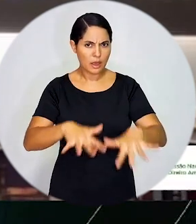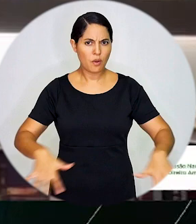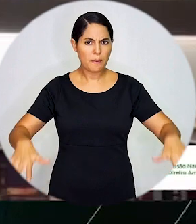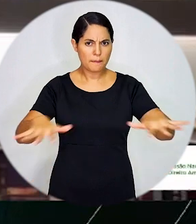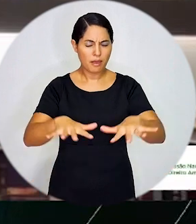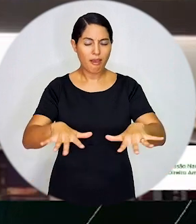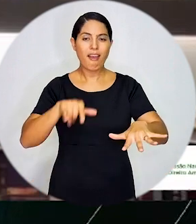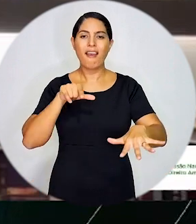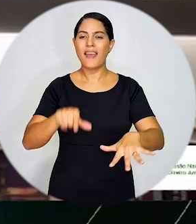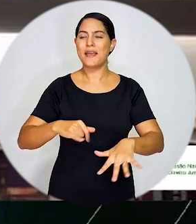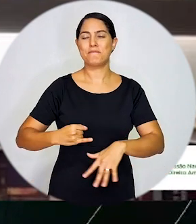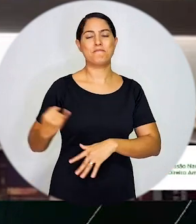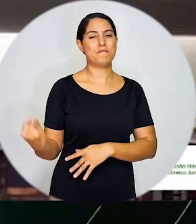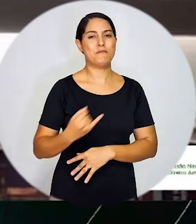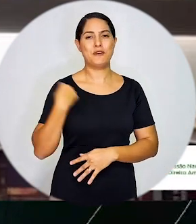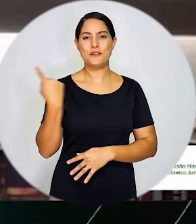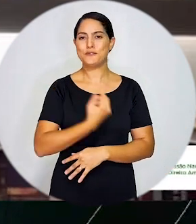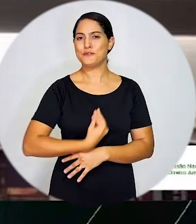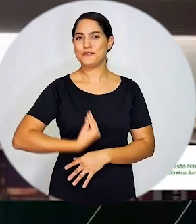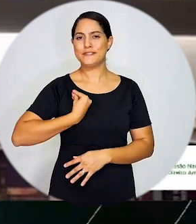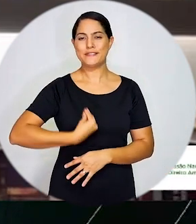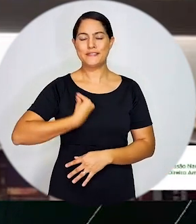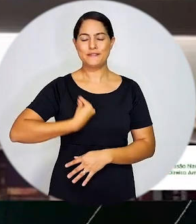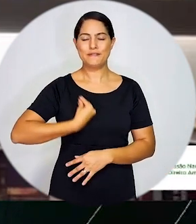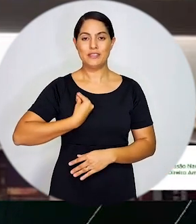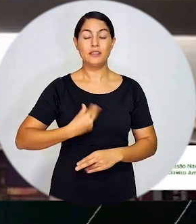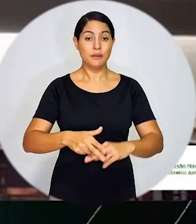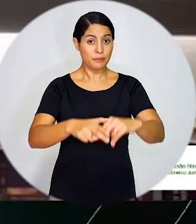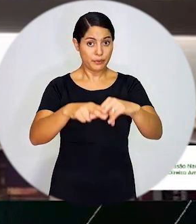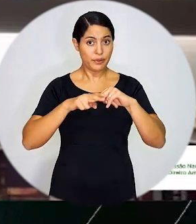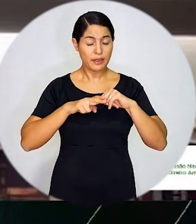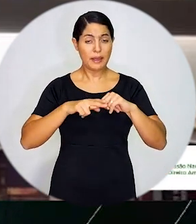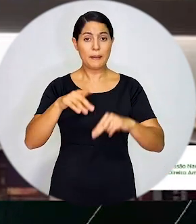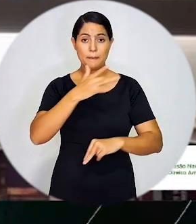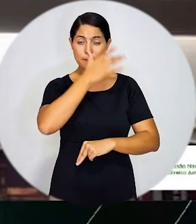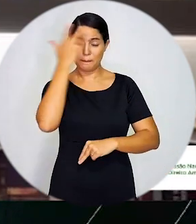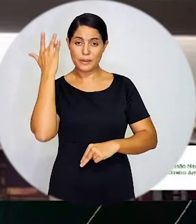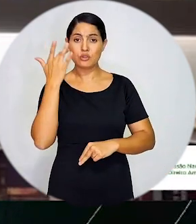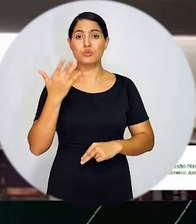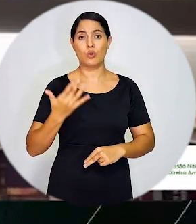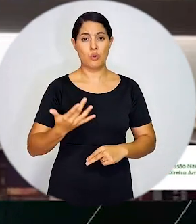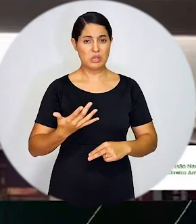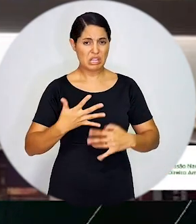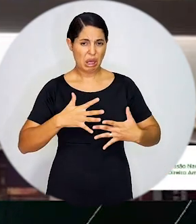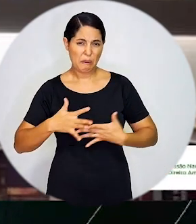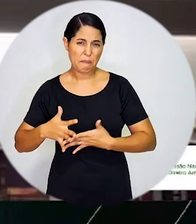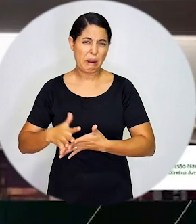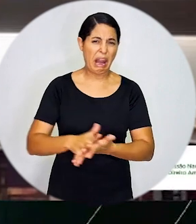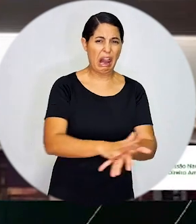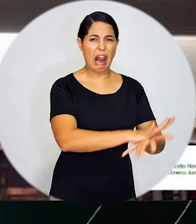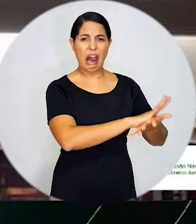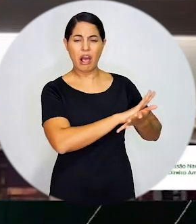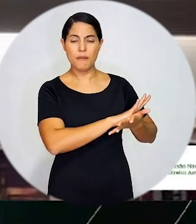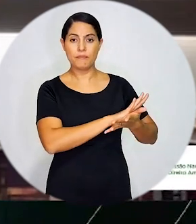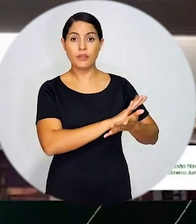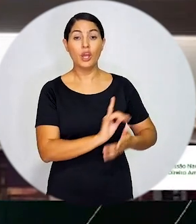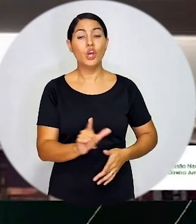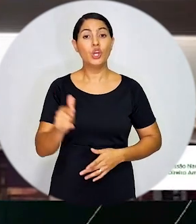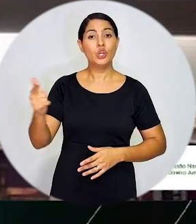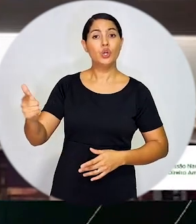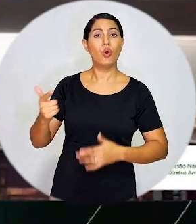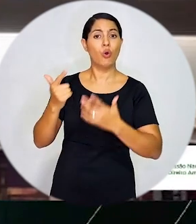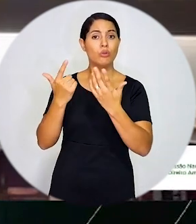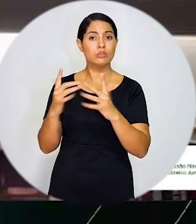por demais importante na nossa vida, para ficar segregado entre aqueles que pretendem passar a boiada e aqueles